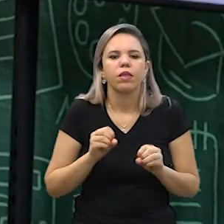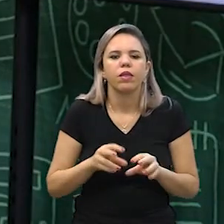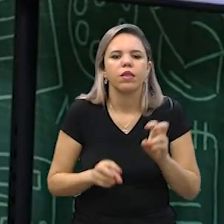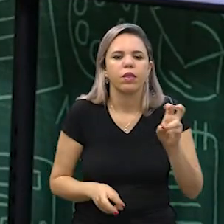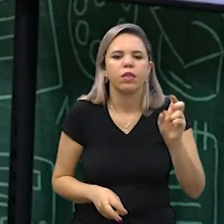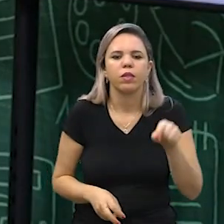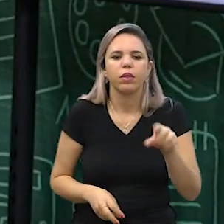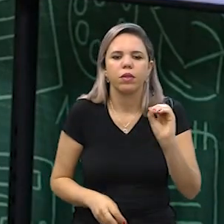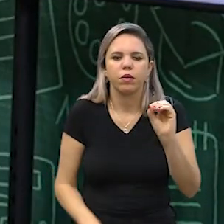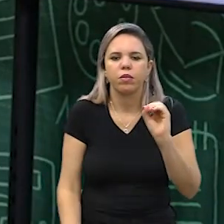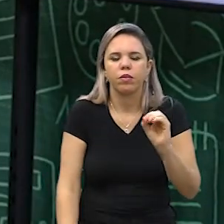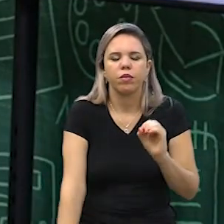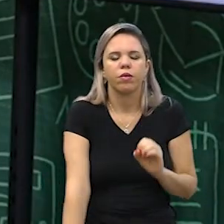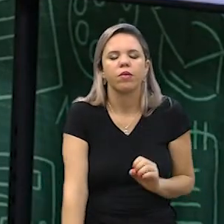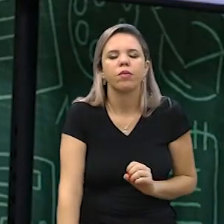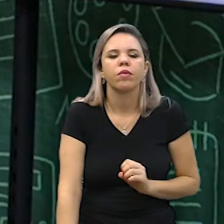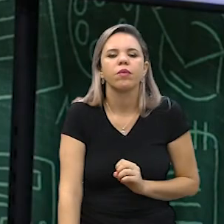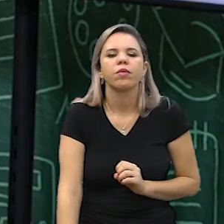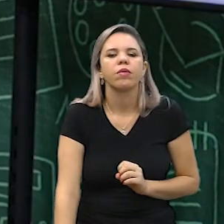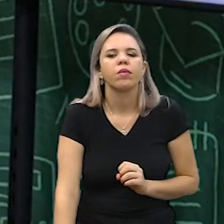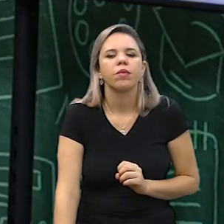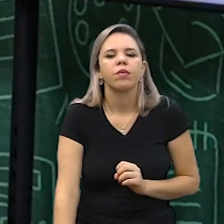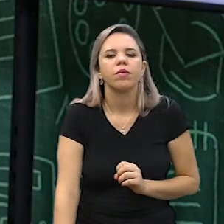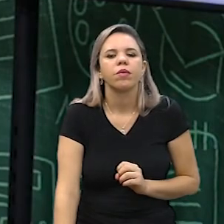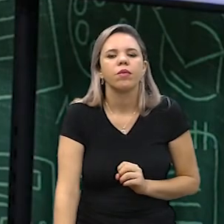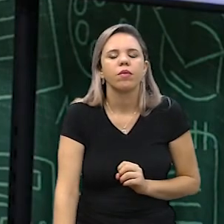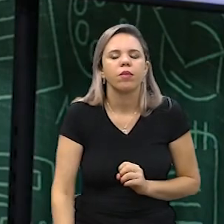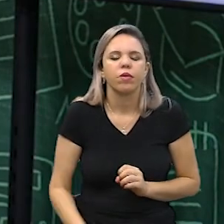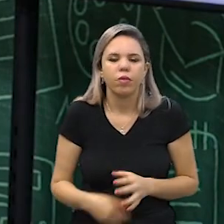Educação 5.0? Olha,